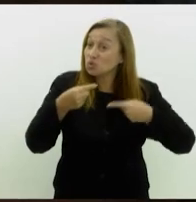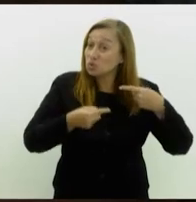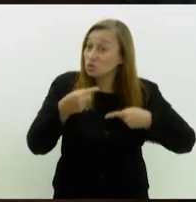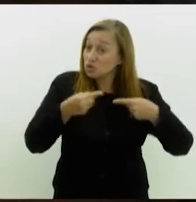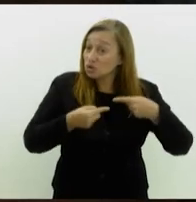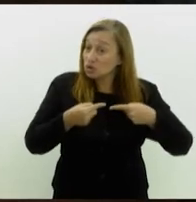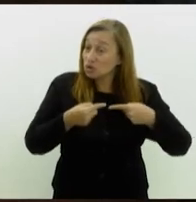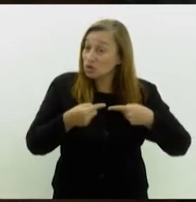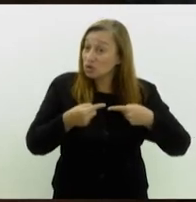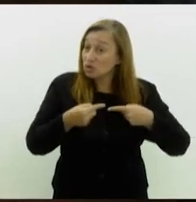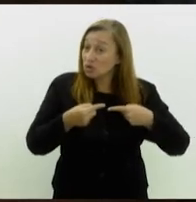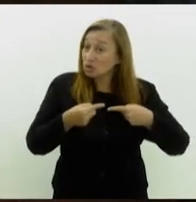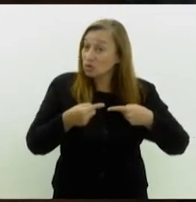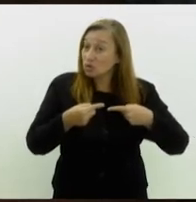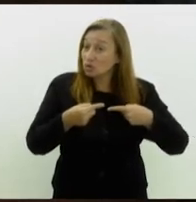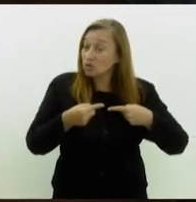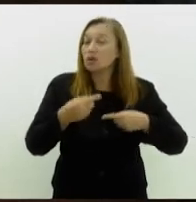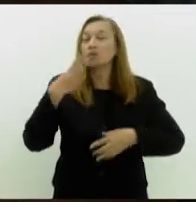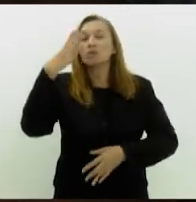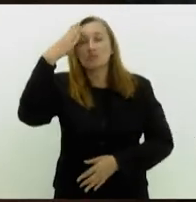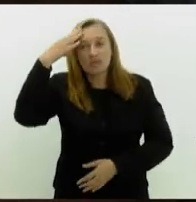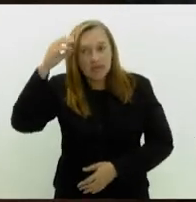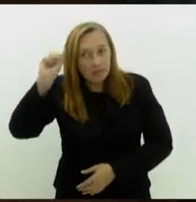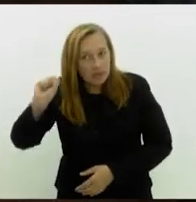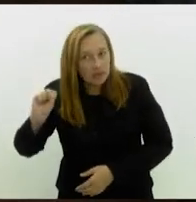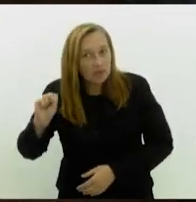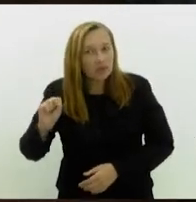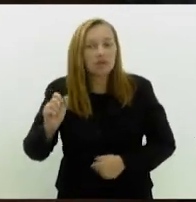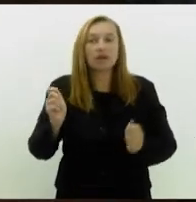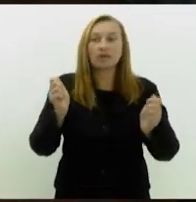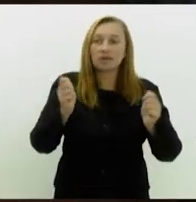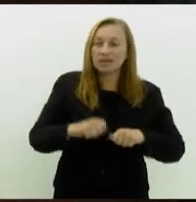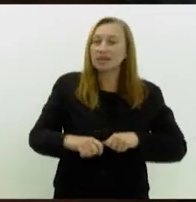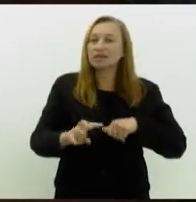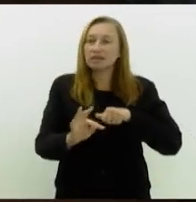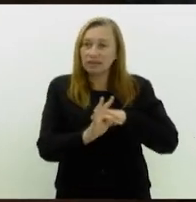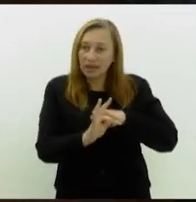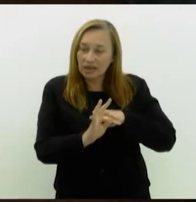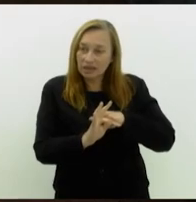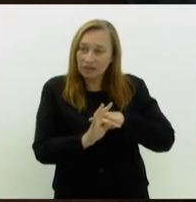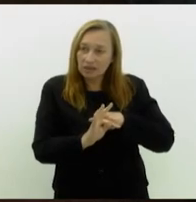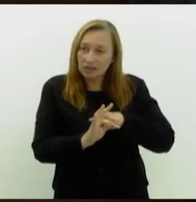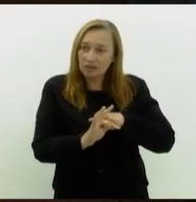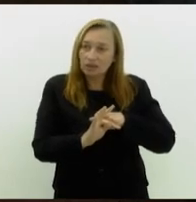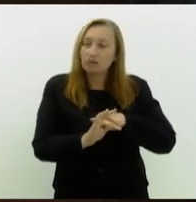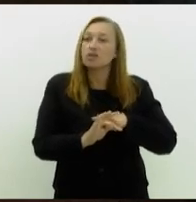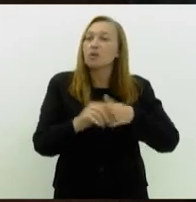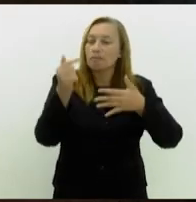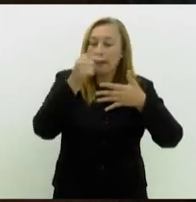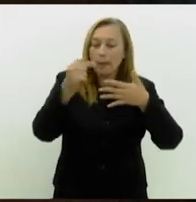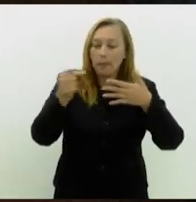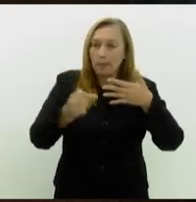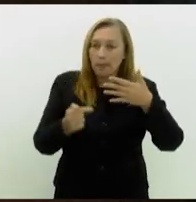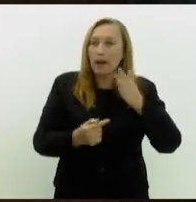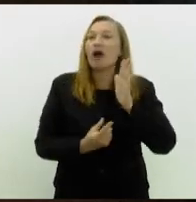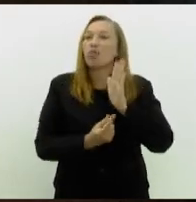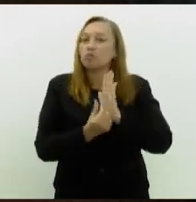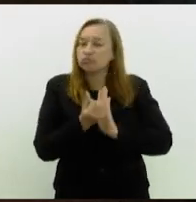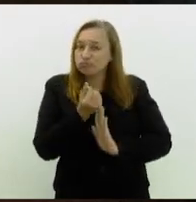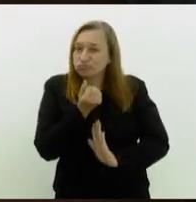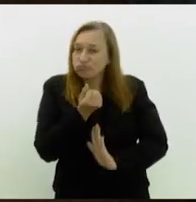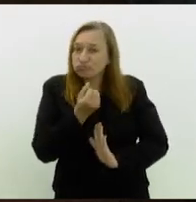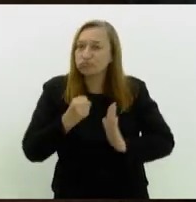com discute com sabedoria com capacidade técnica os aspectos orrios os